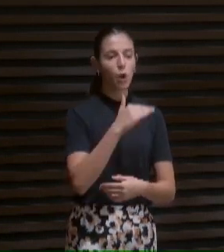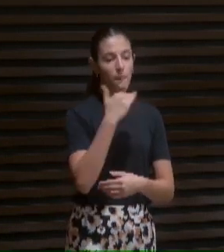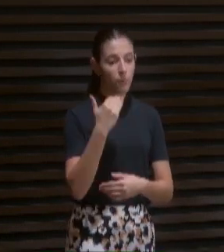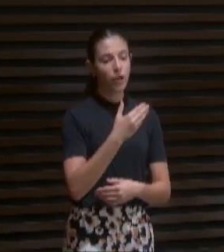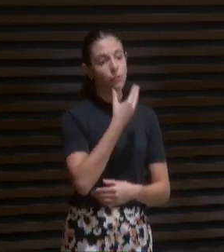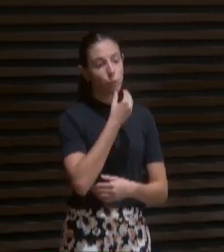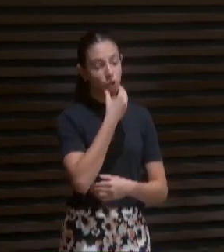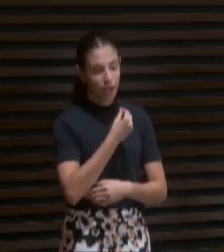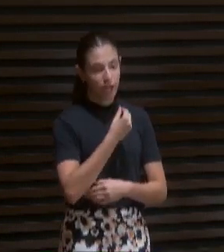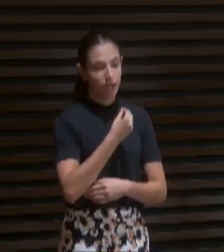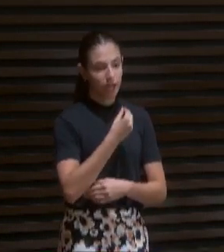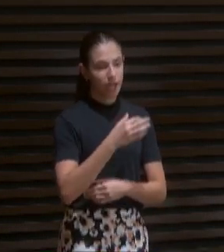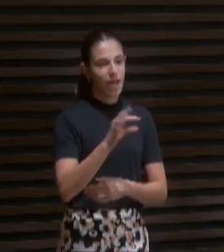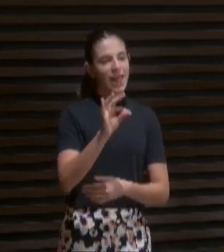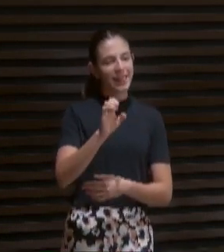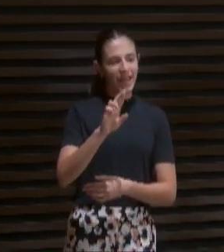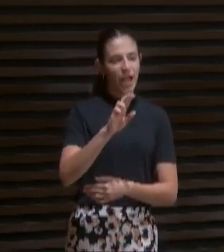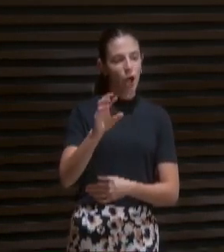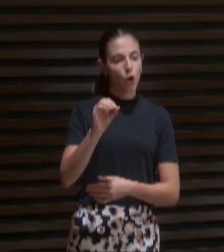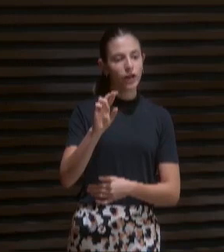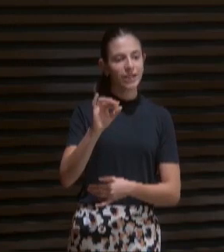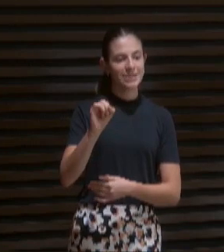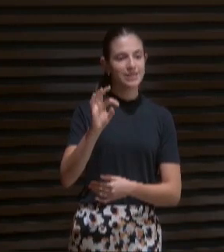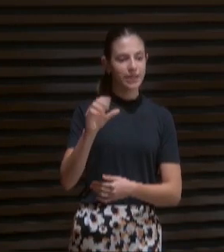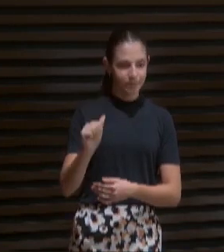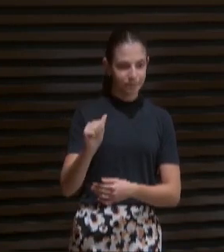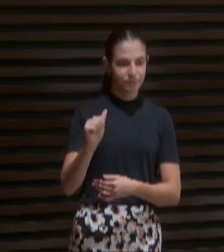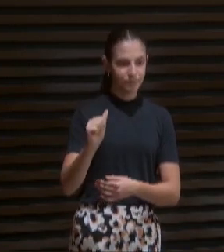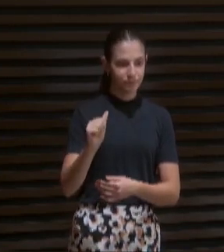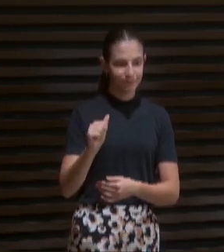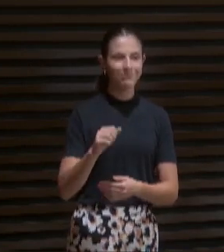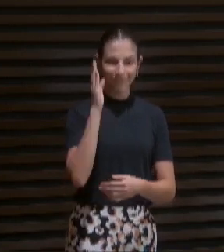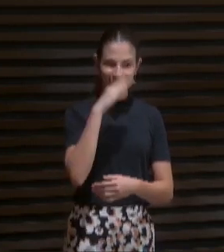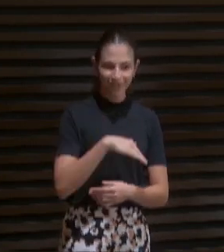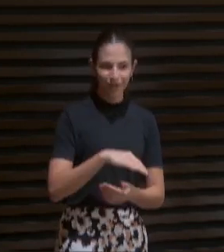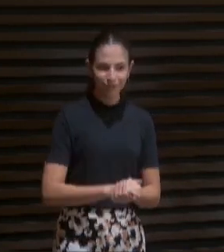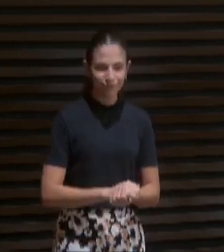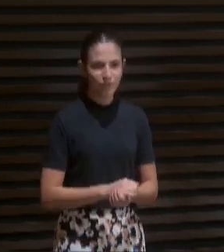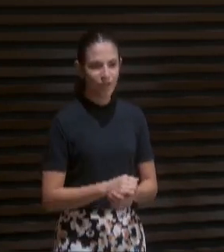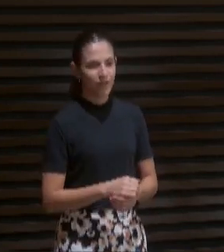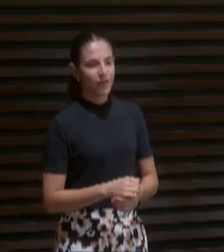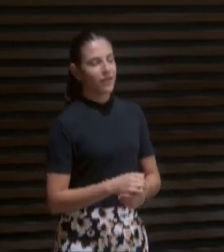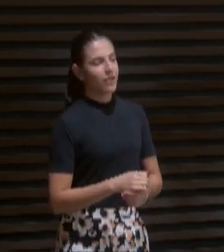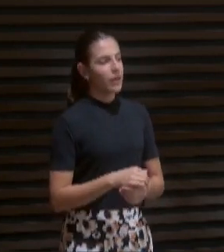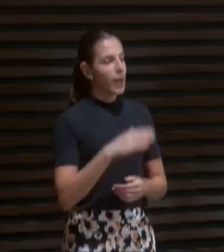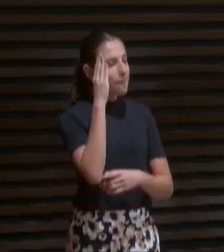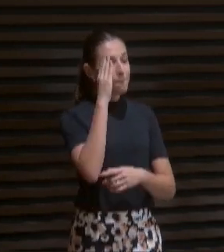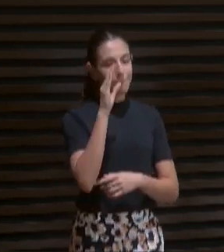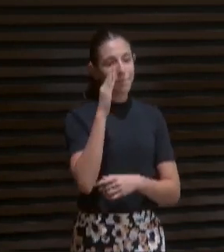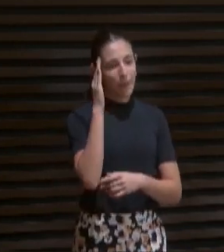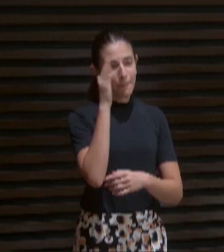fascista, uma das mulheres mais perigosas do Brasil, uma